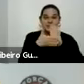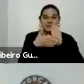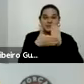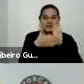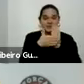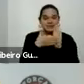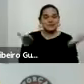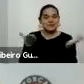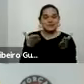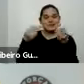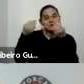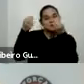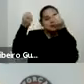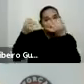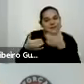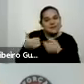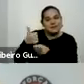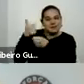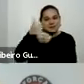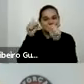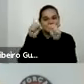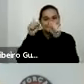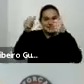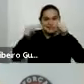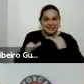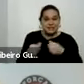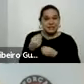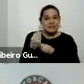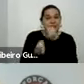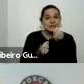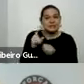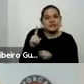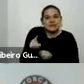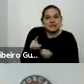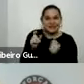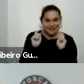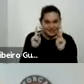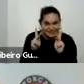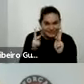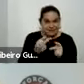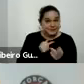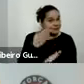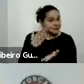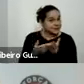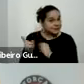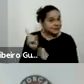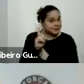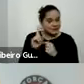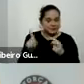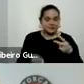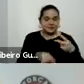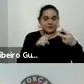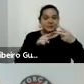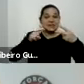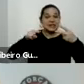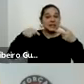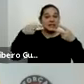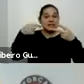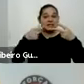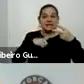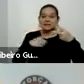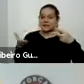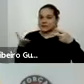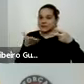diretor fazendo análise de como foi essa semana, gente. Não dá para perder. E depois, nós temos hoje os